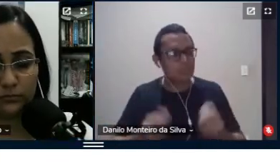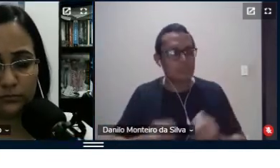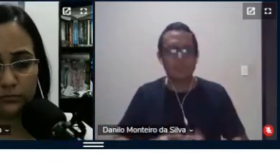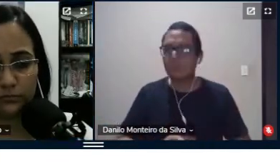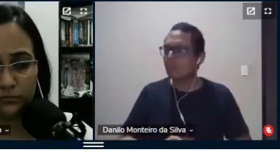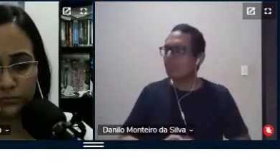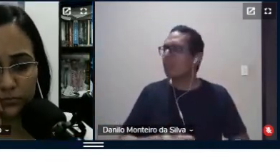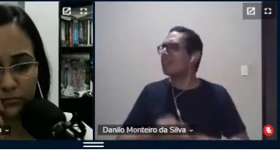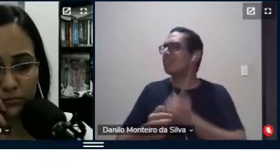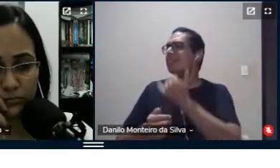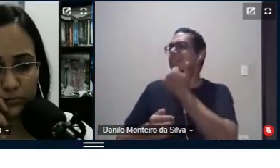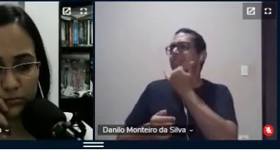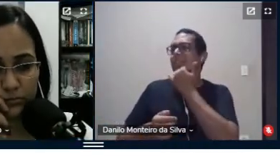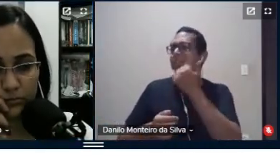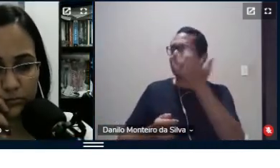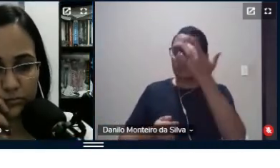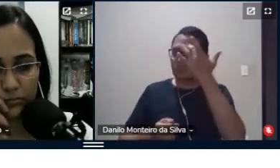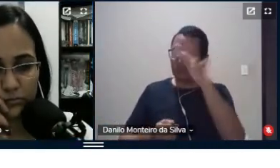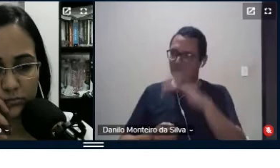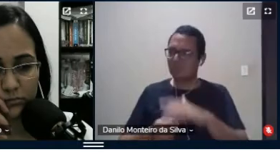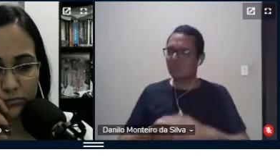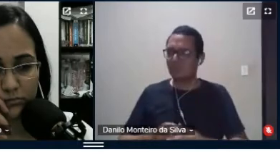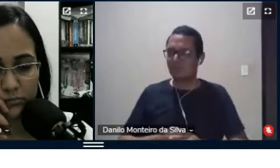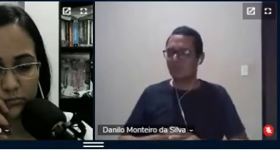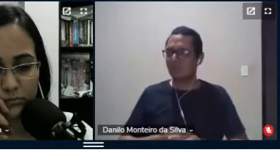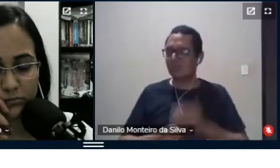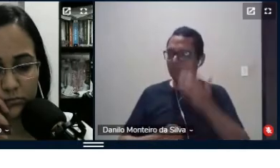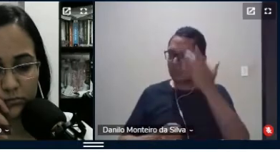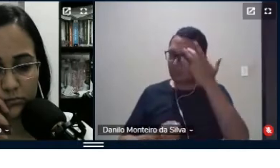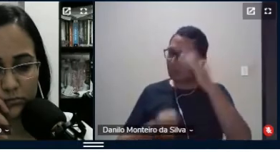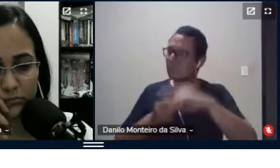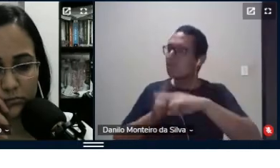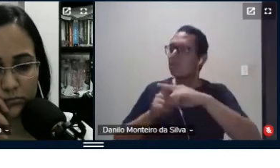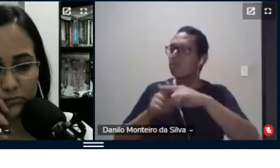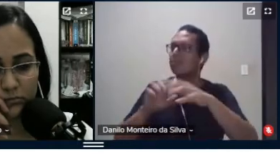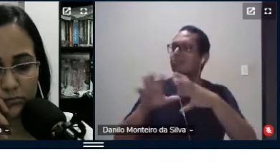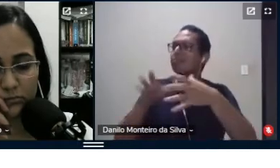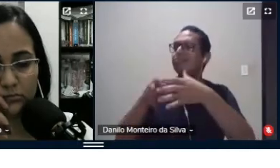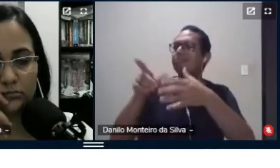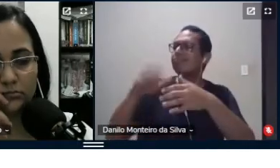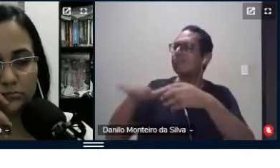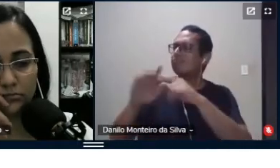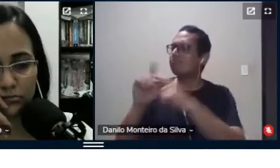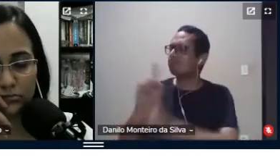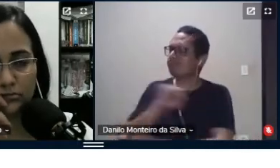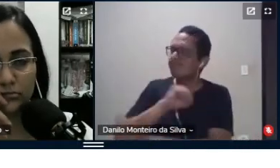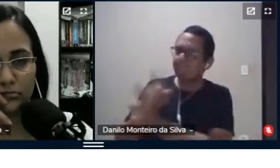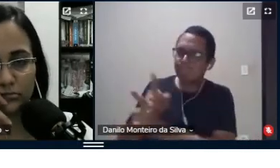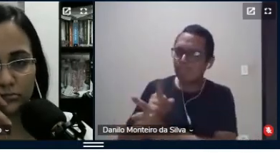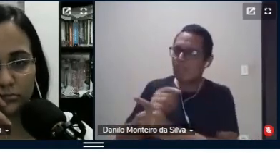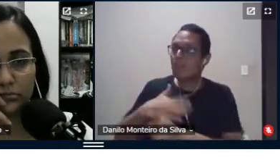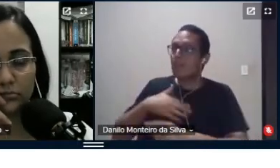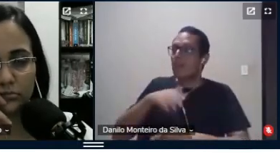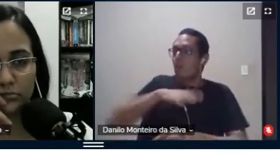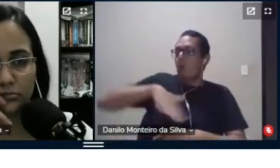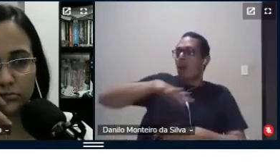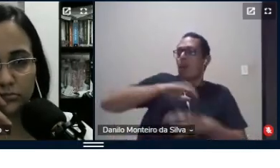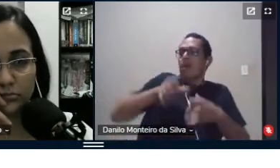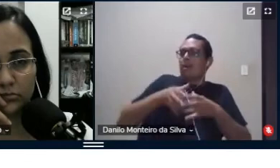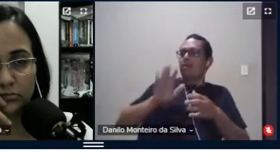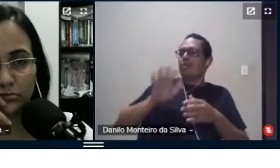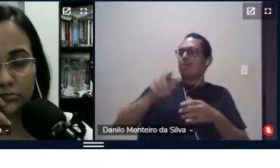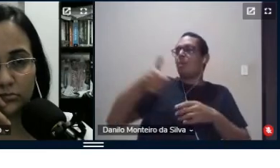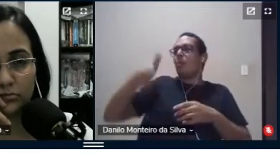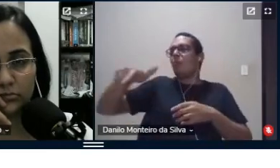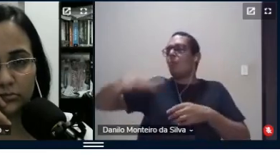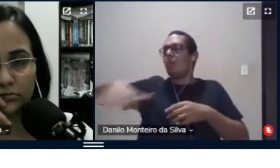Não sei, só porque foi identificado lá em outra área, aí